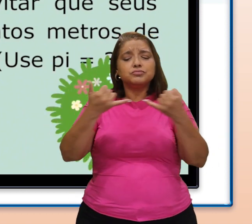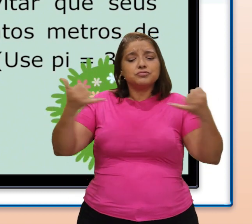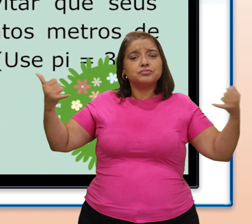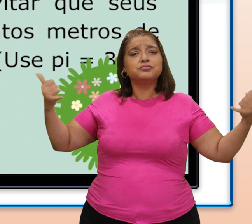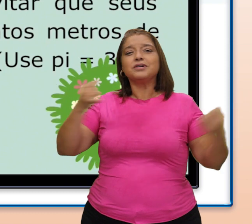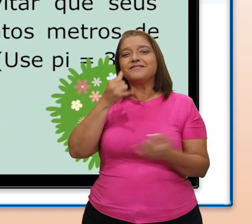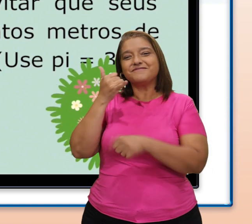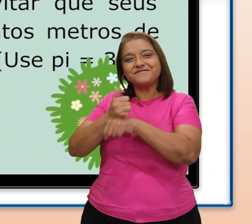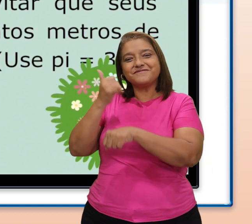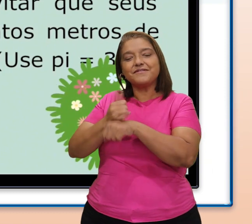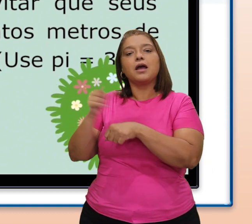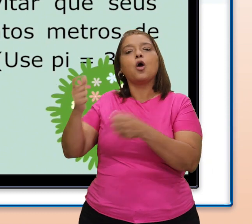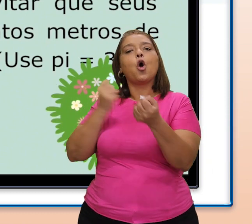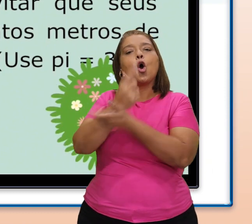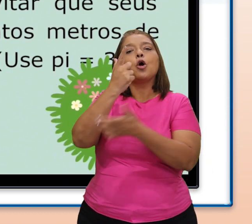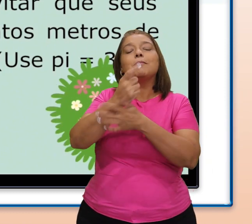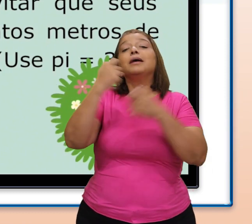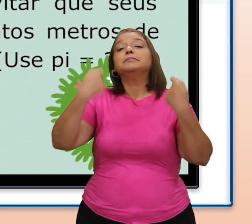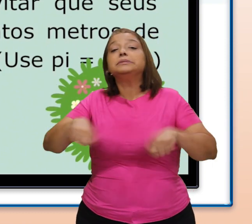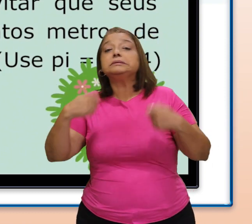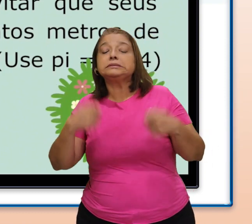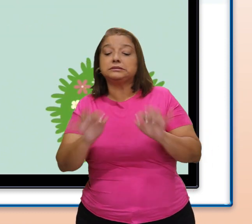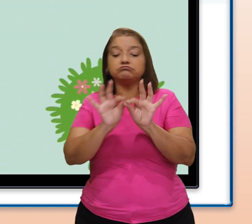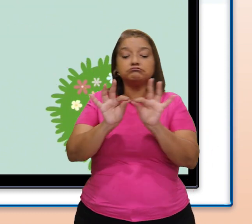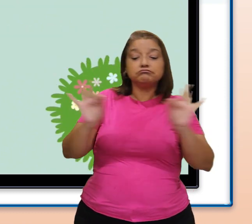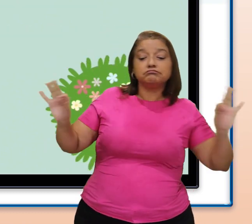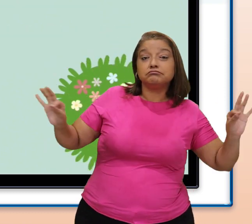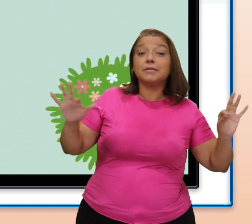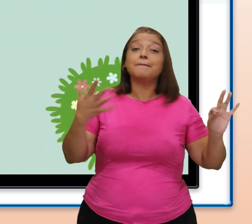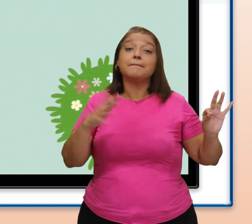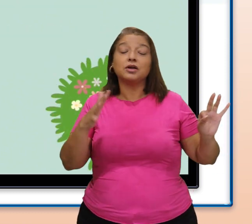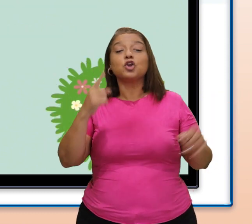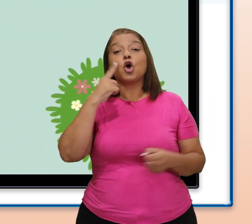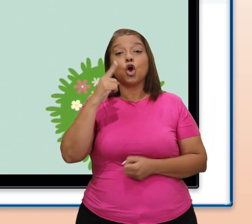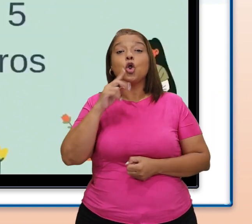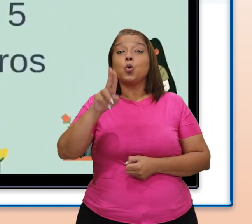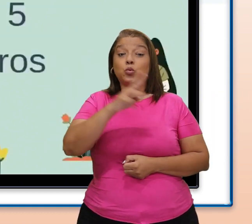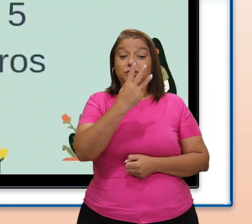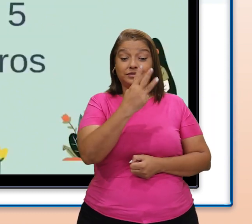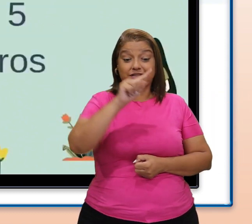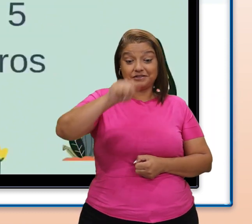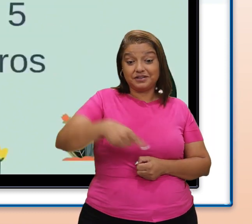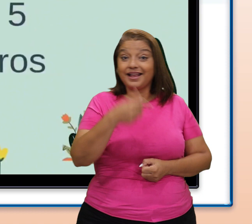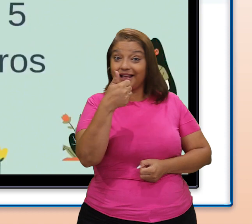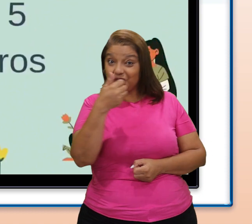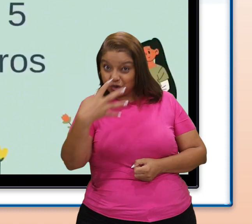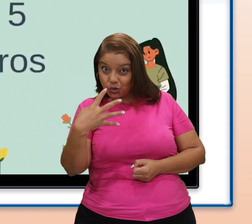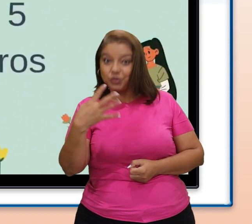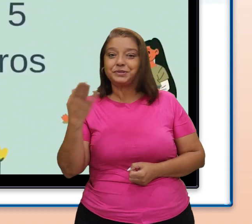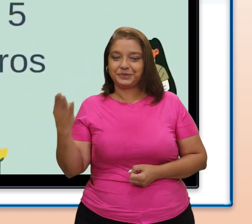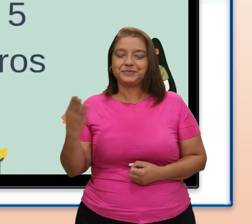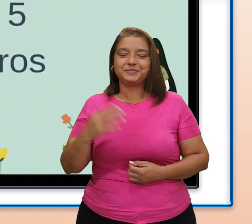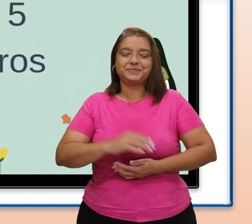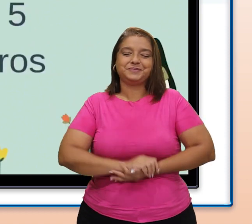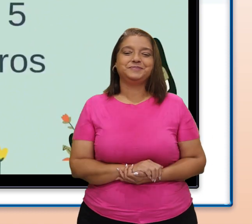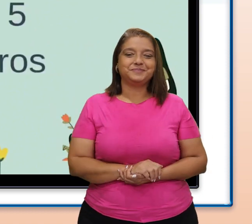ela precisará no mínimo? Use π igual a 3,14.